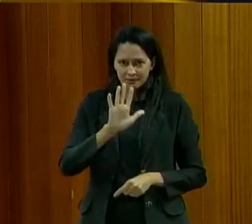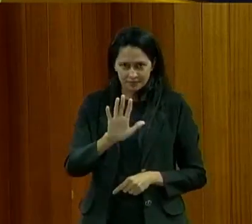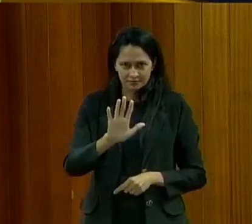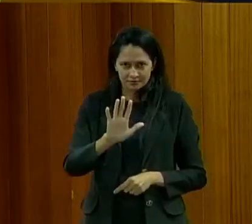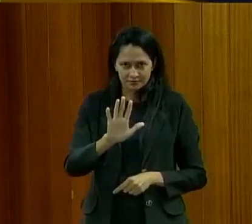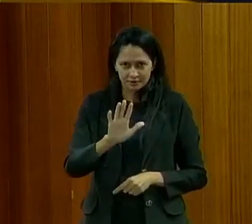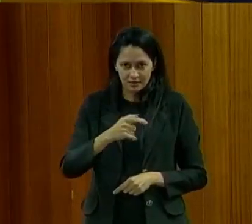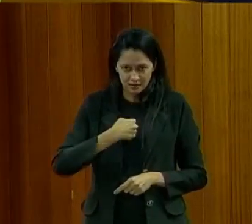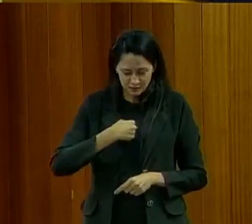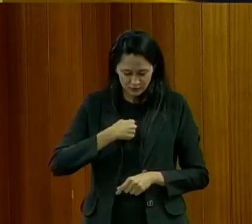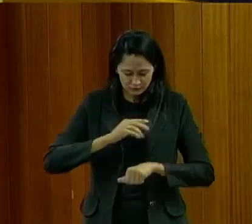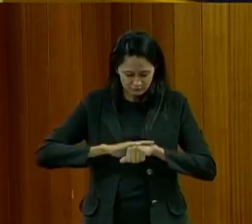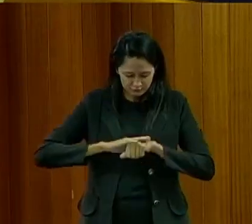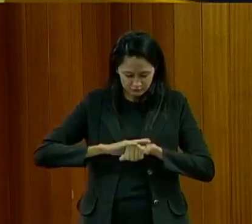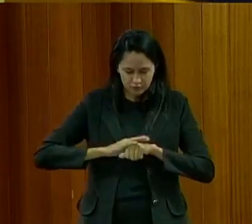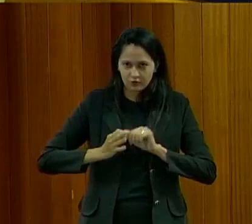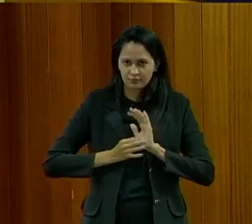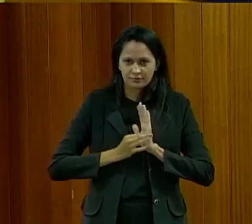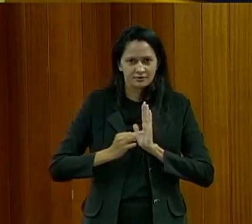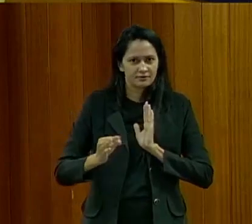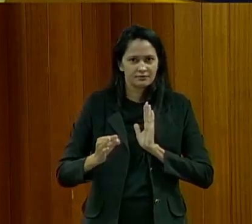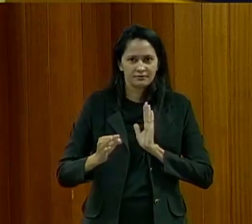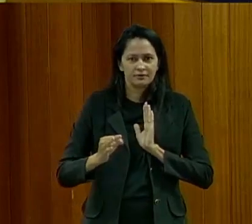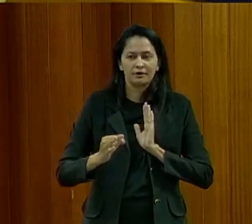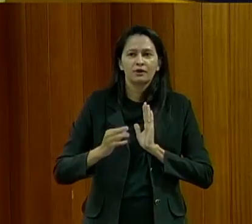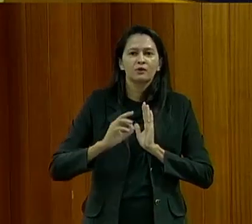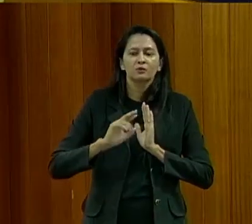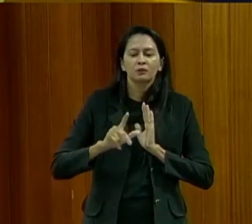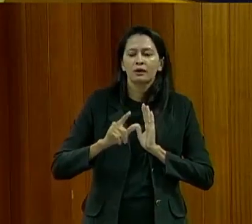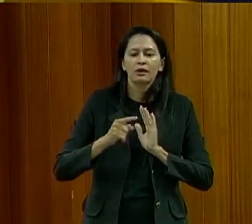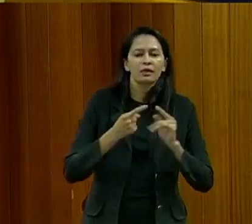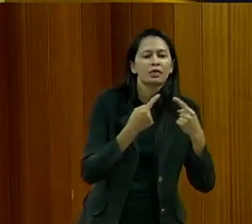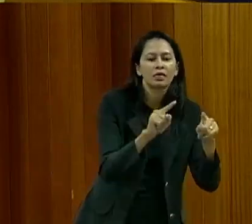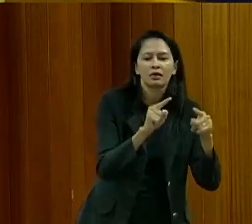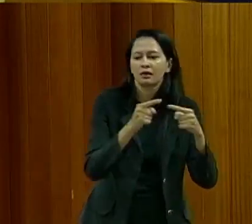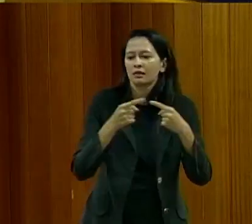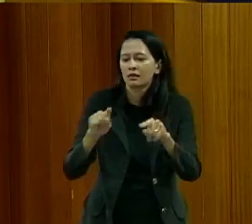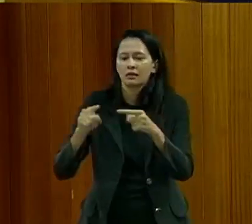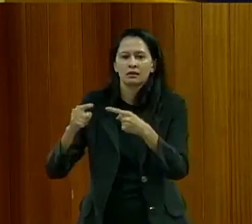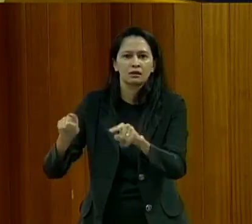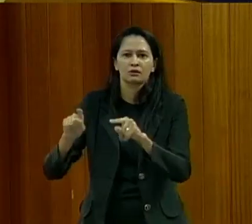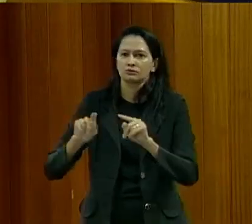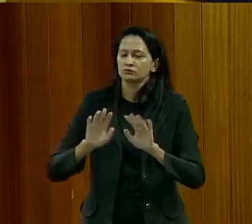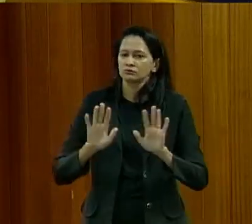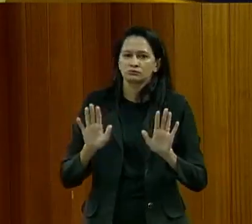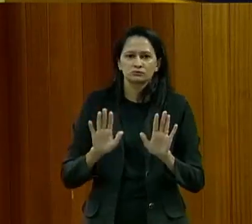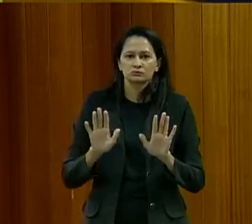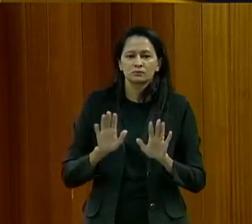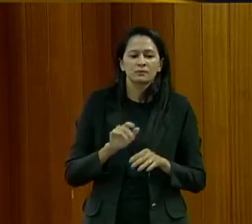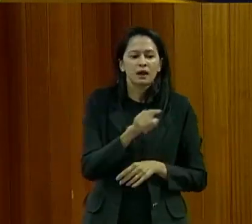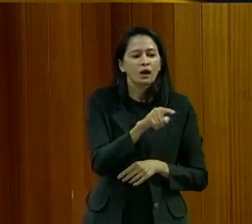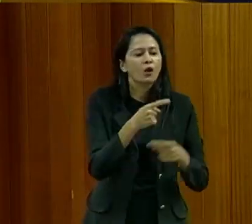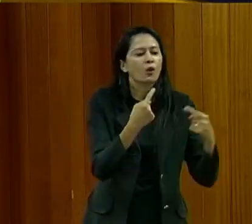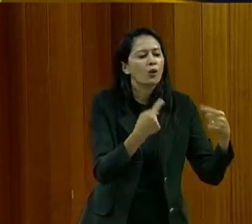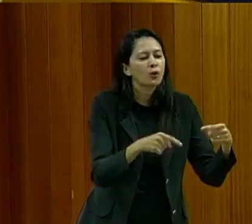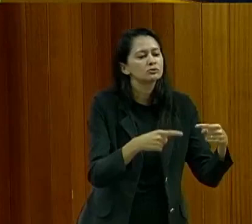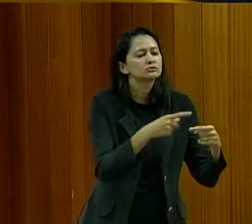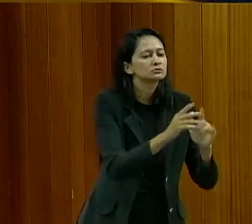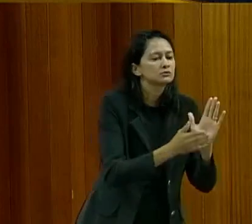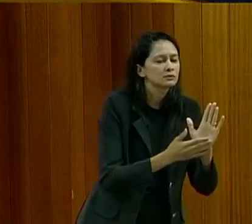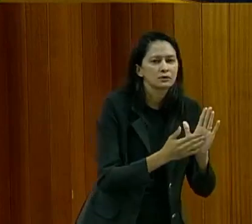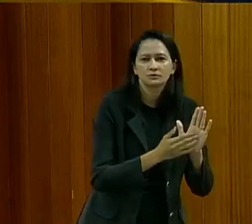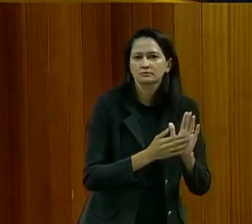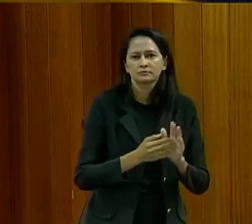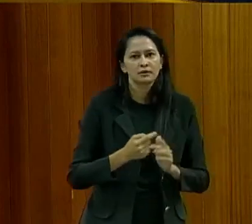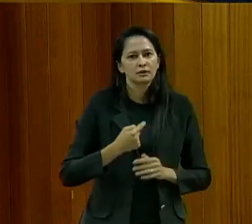aqui de forma nenhuma fazendo crítica pessoal a nenhum vereador, ninguém vai ver ou vai me ver utilizando